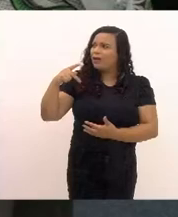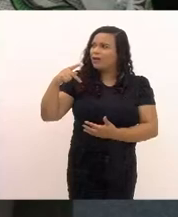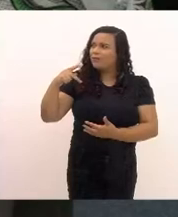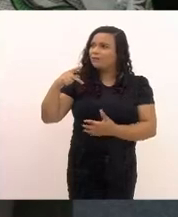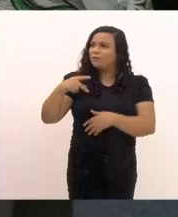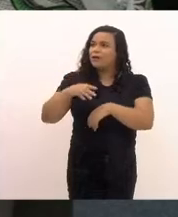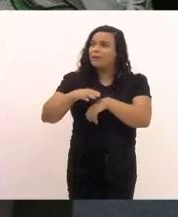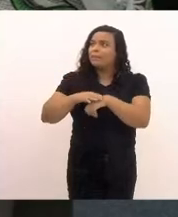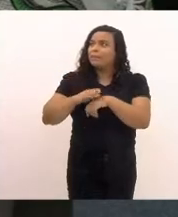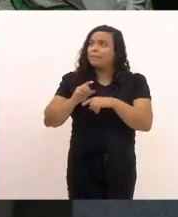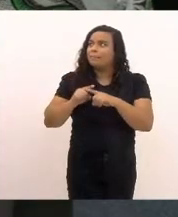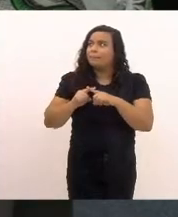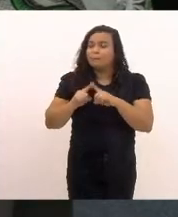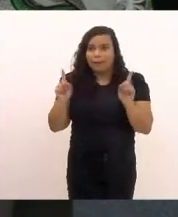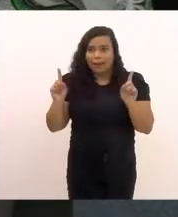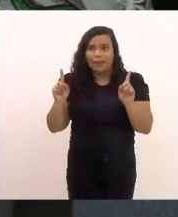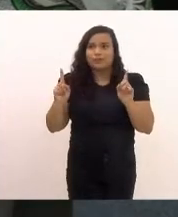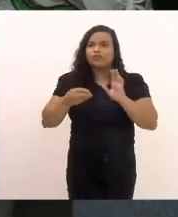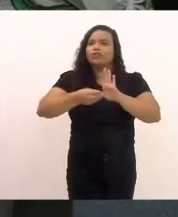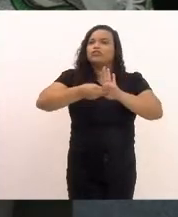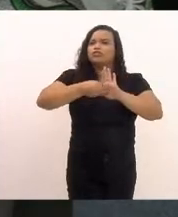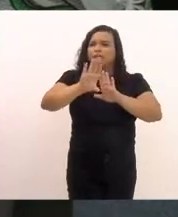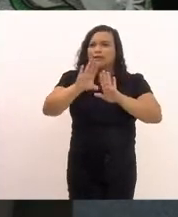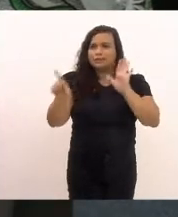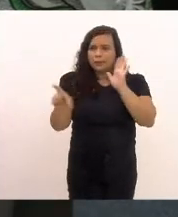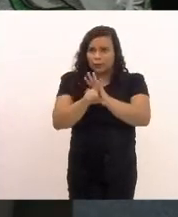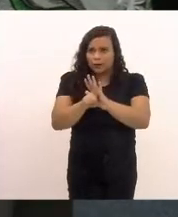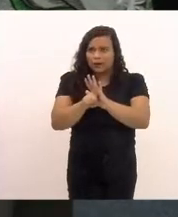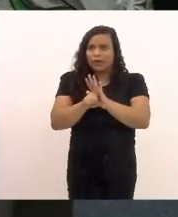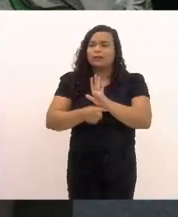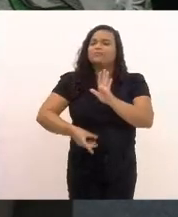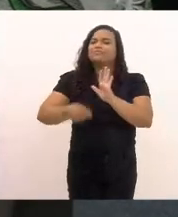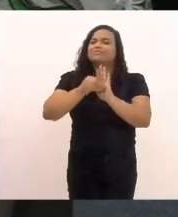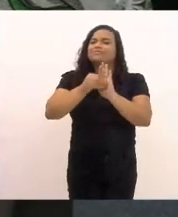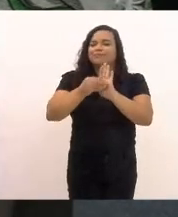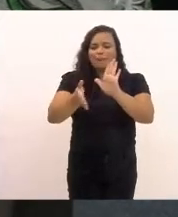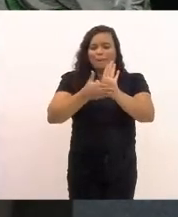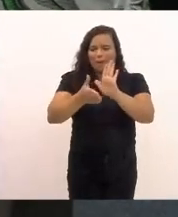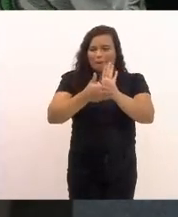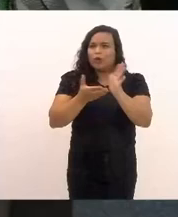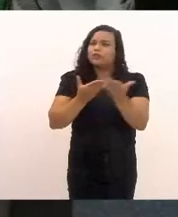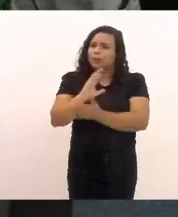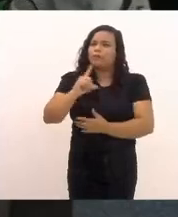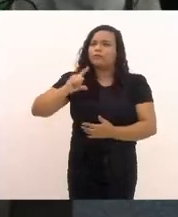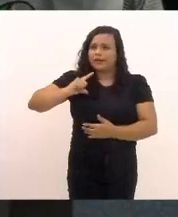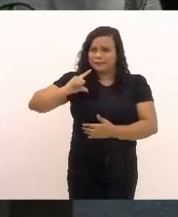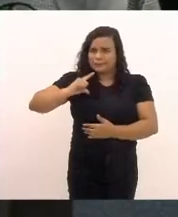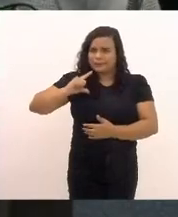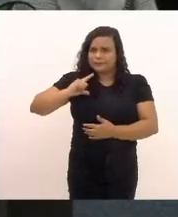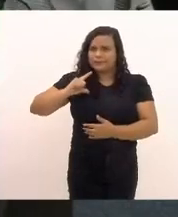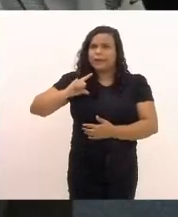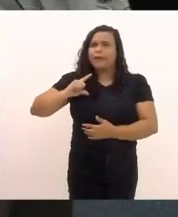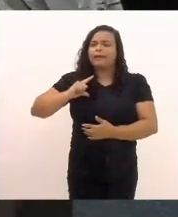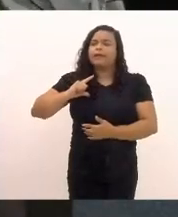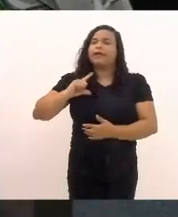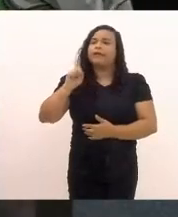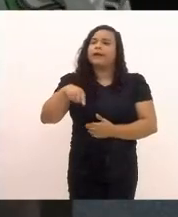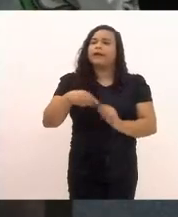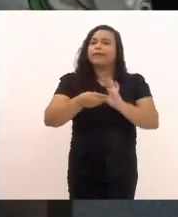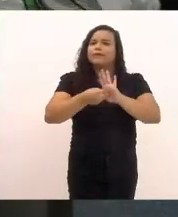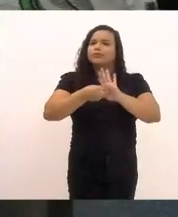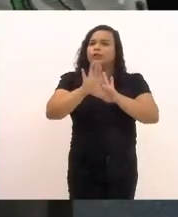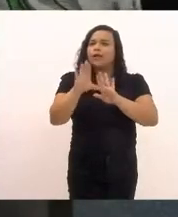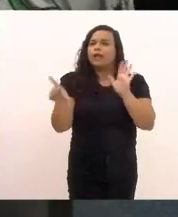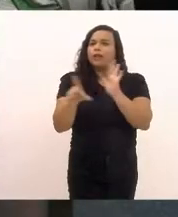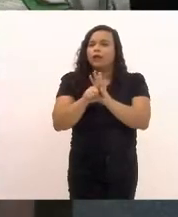legislativa, consta uma proposta que foi aprovada aqui, um dispositivo, a indicação legislativa, eu bem sei, que muito me preocupa, que é